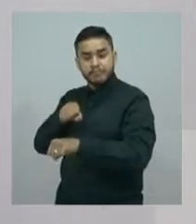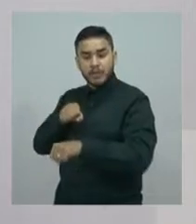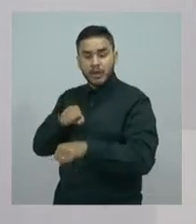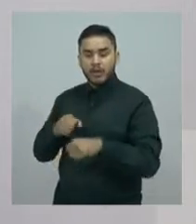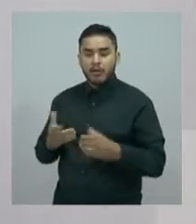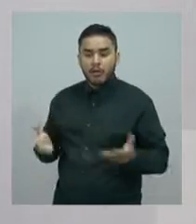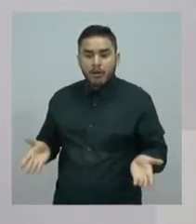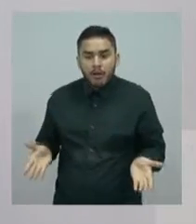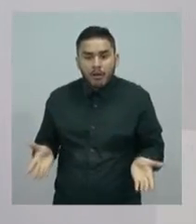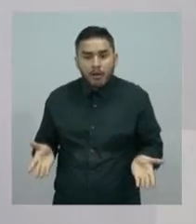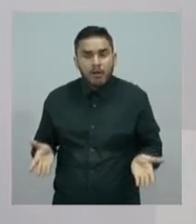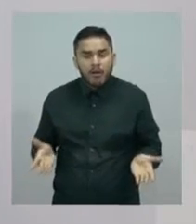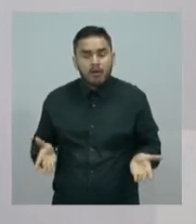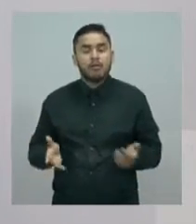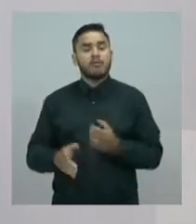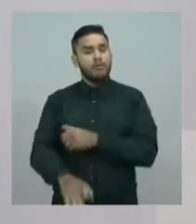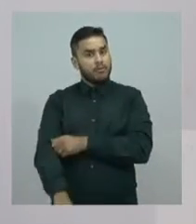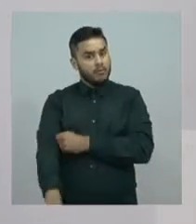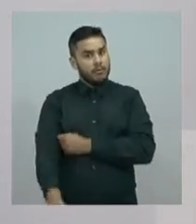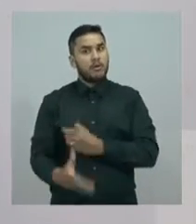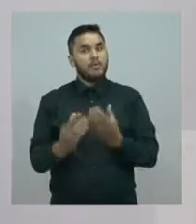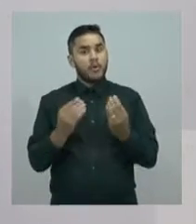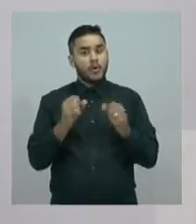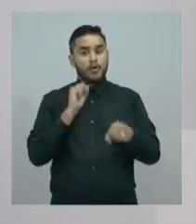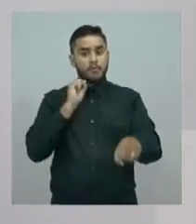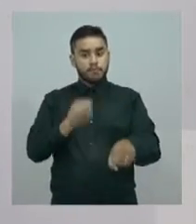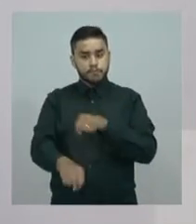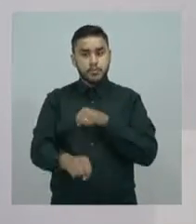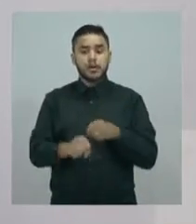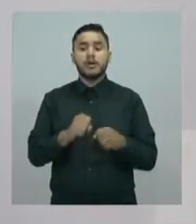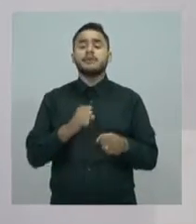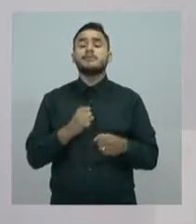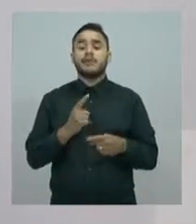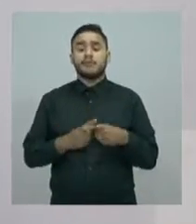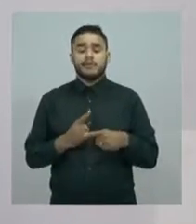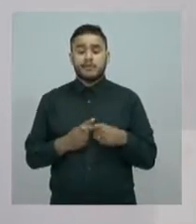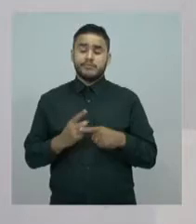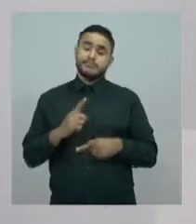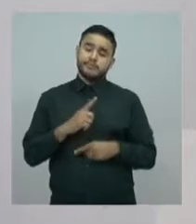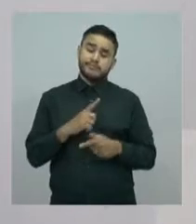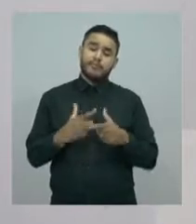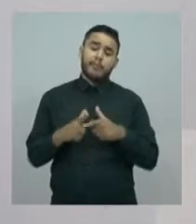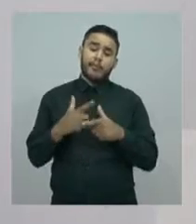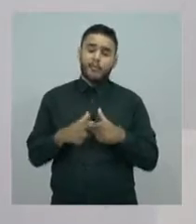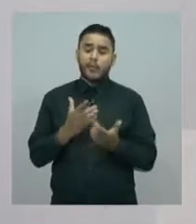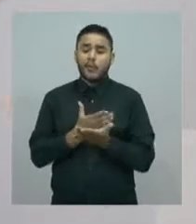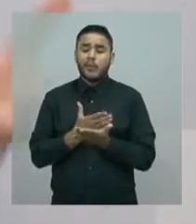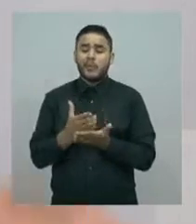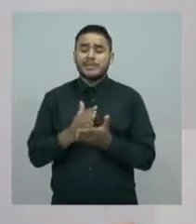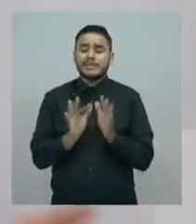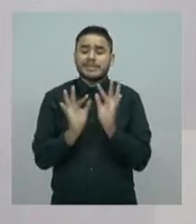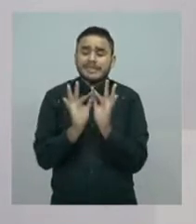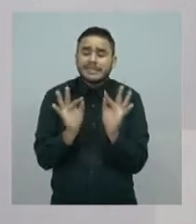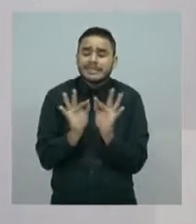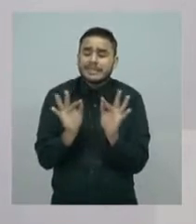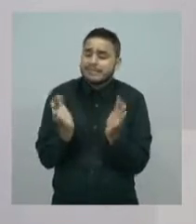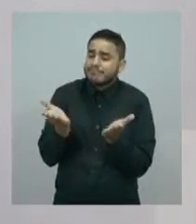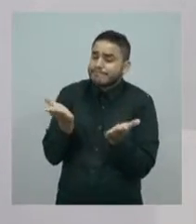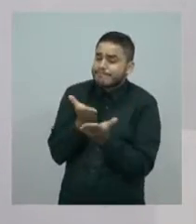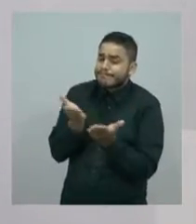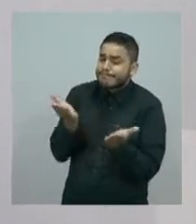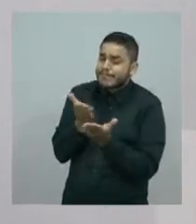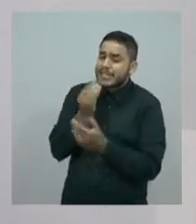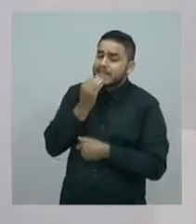chegamos à conclusão que existem muitos homicídios por conta desses pequenos conflitos que iniciam pequenos e depois se transformam num